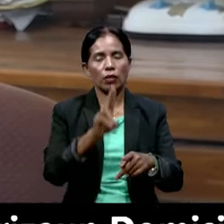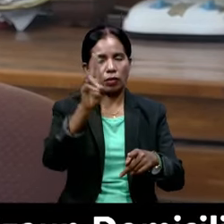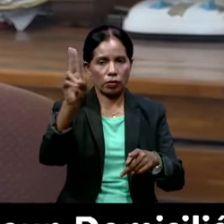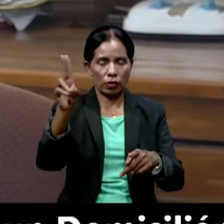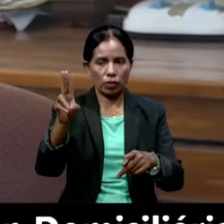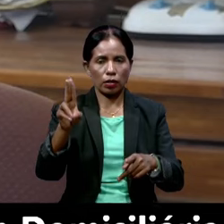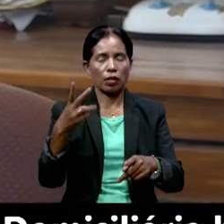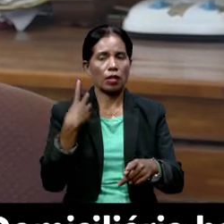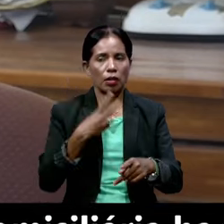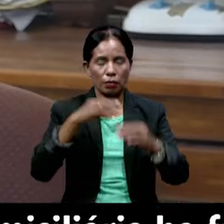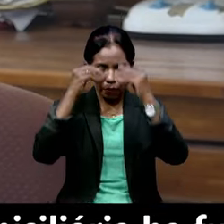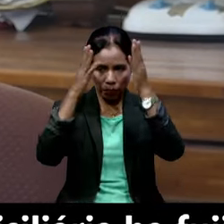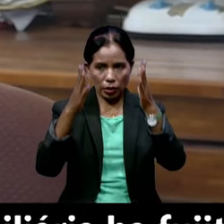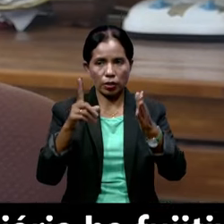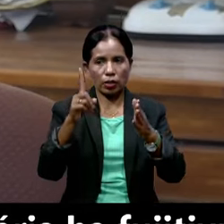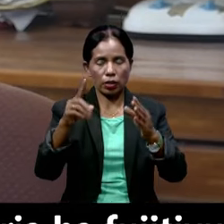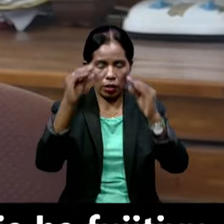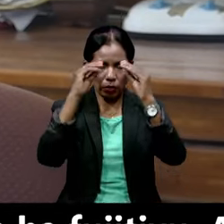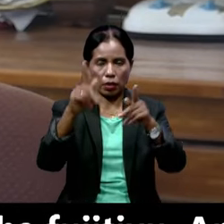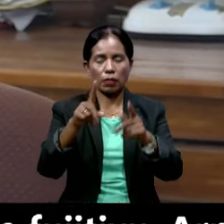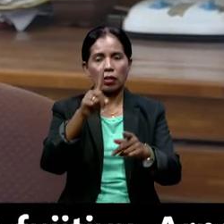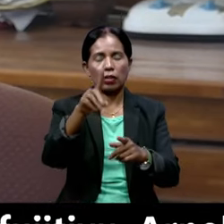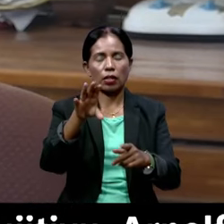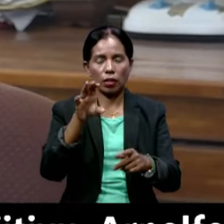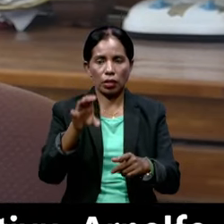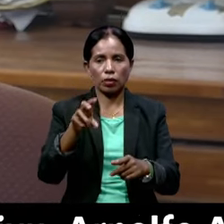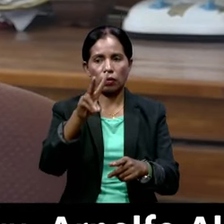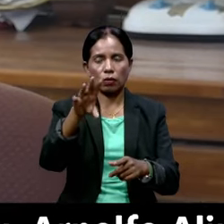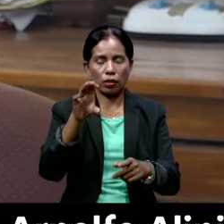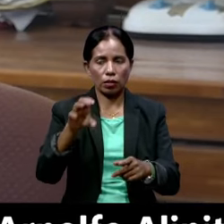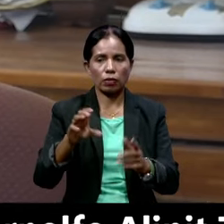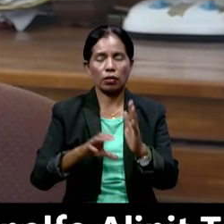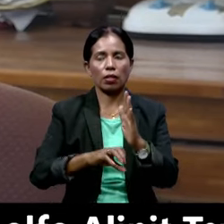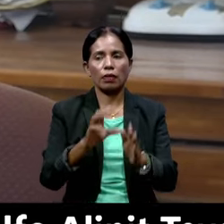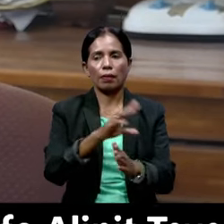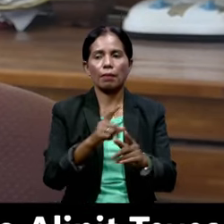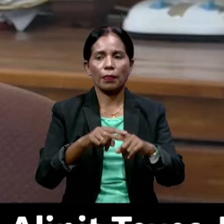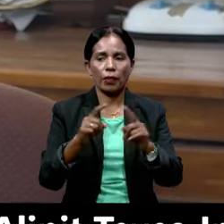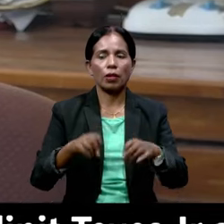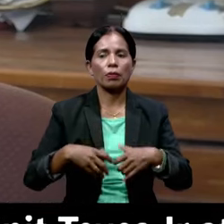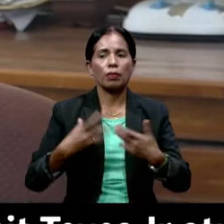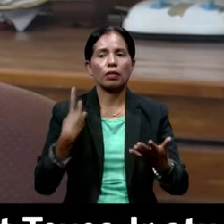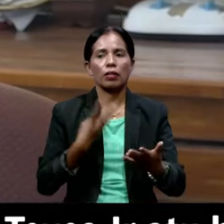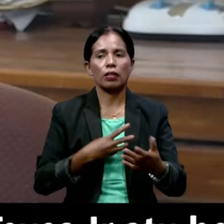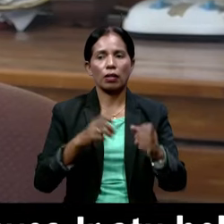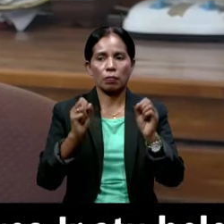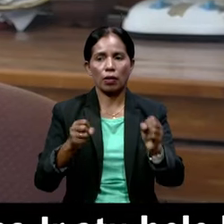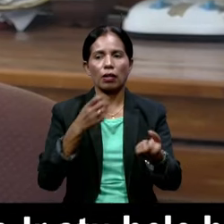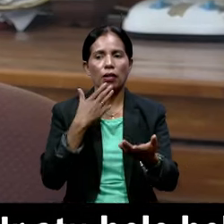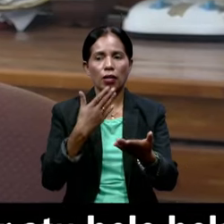A minha professora ida bela hanori ema to atuzida, atuzrua, semestre ida. Ou em sama ita bela espera a